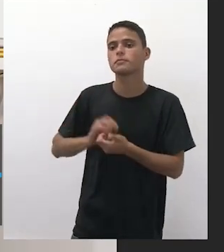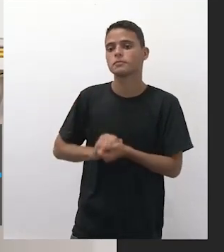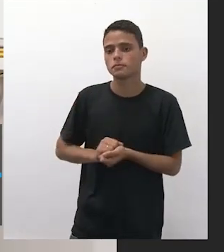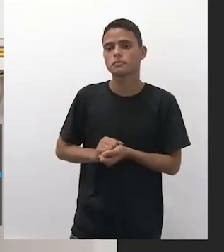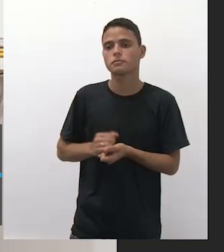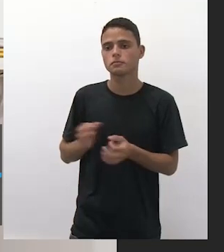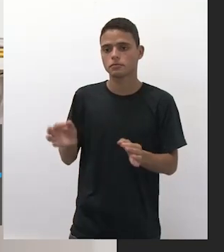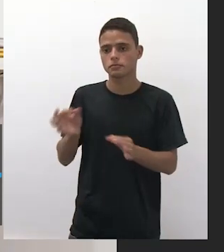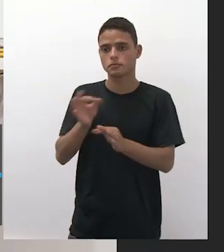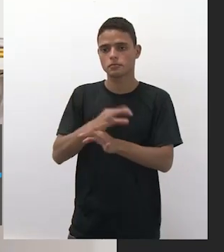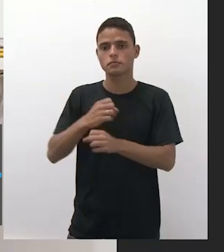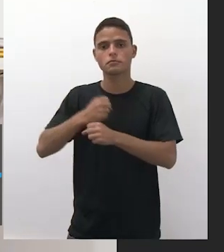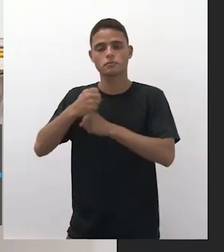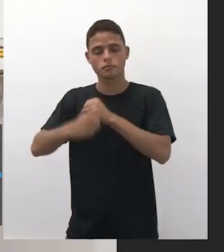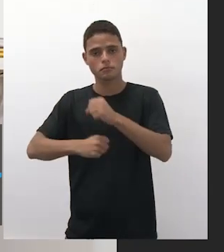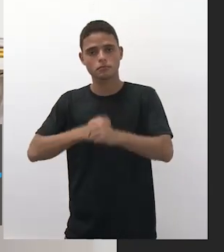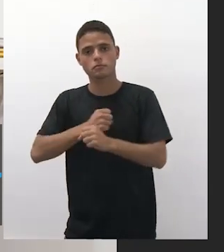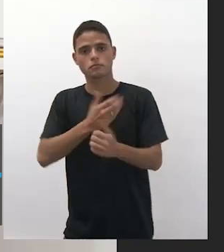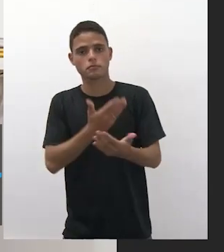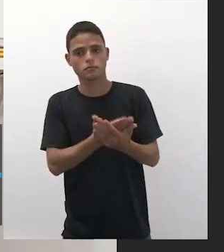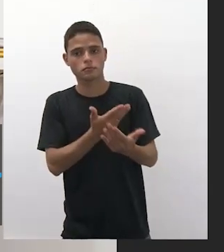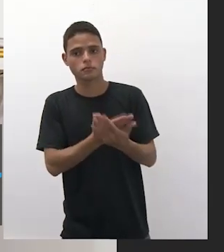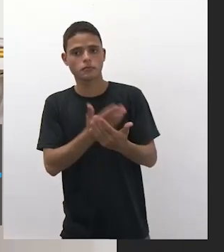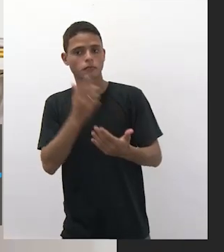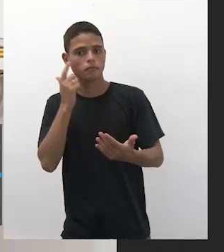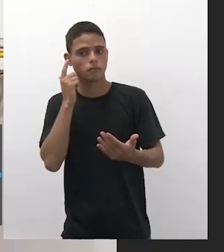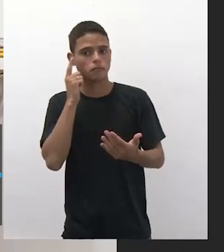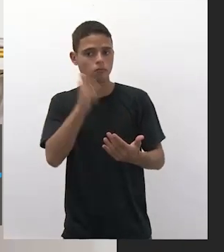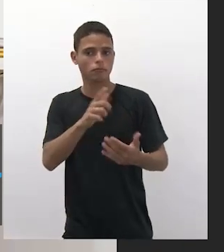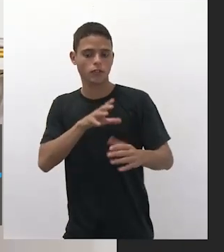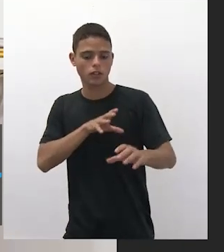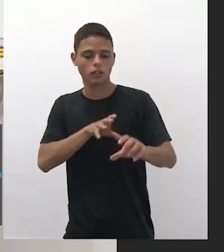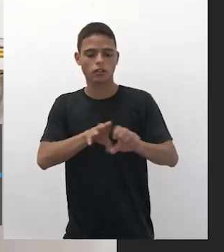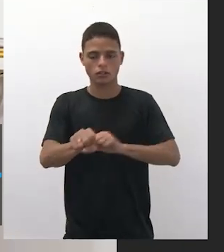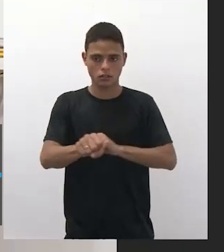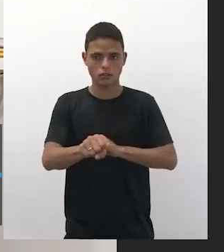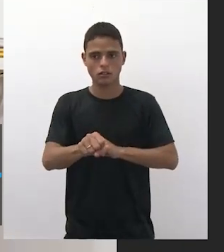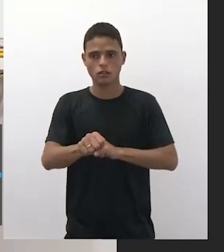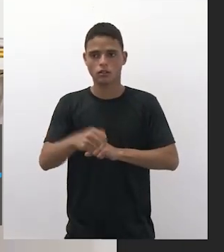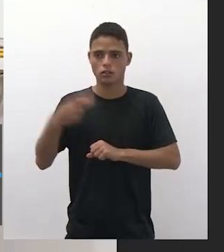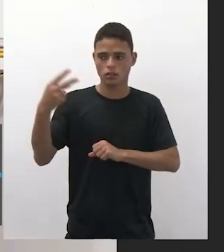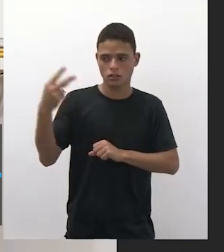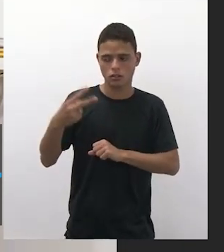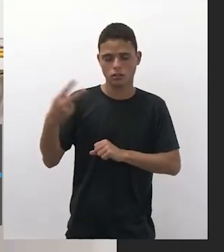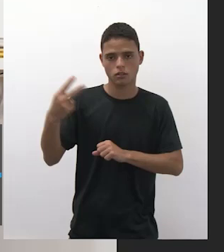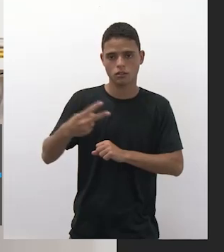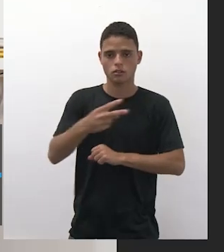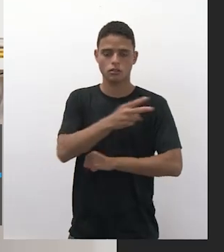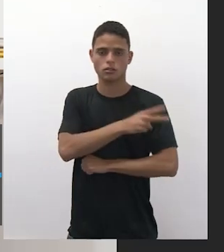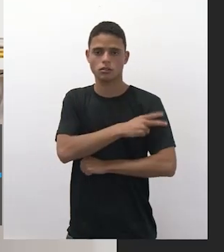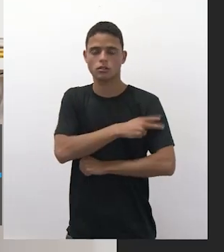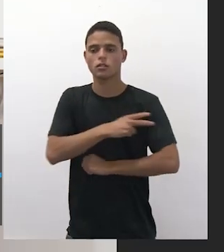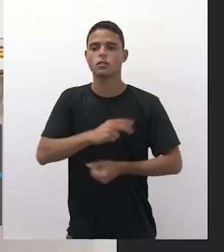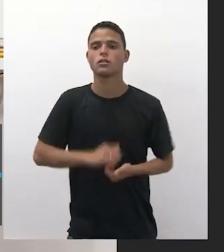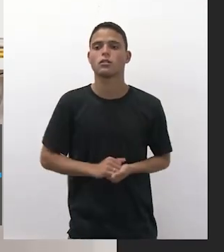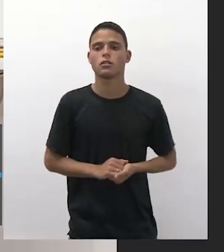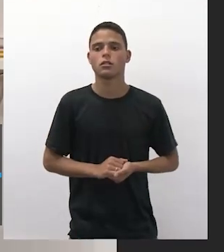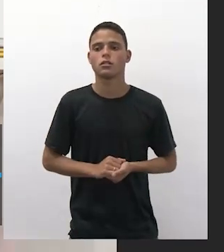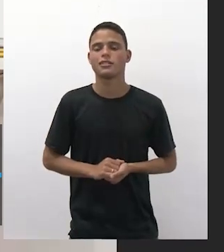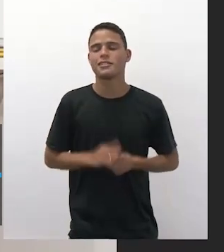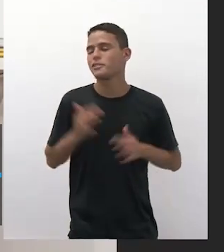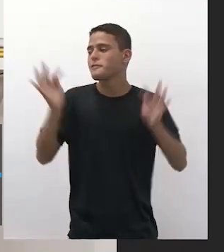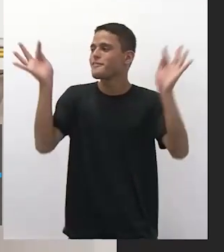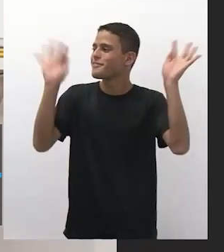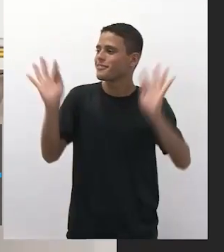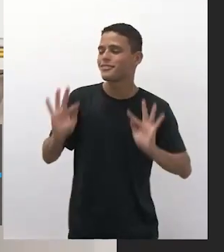ano letivo. Eu sei que eu passei para a segunda série e fiquei muito